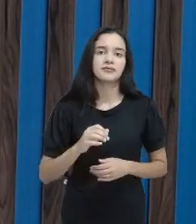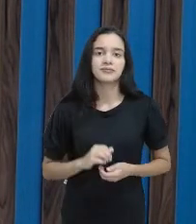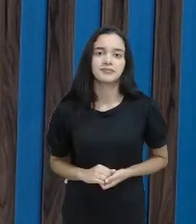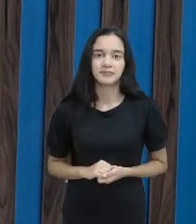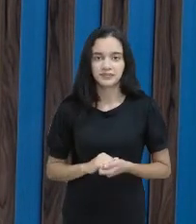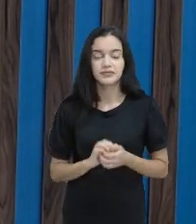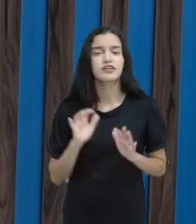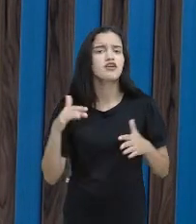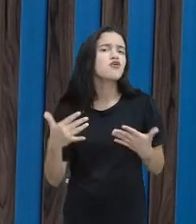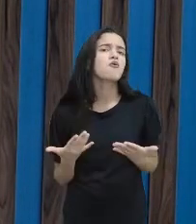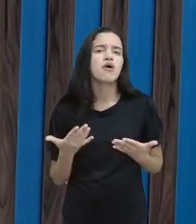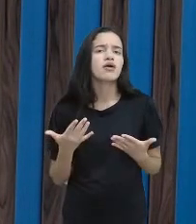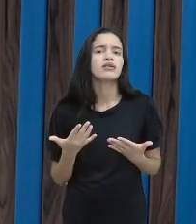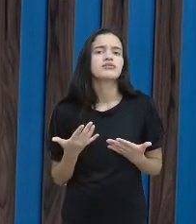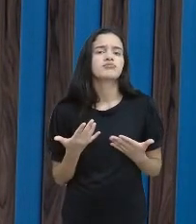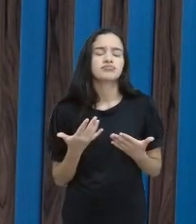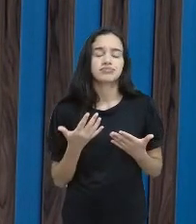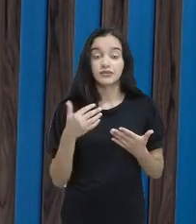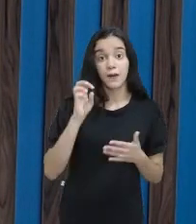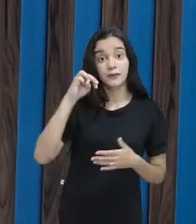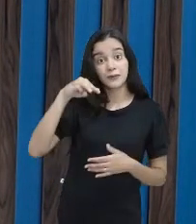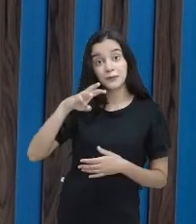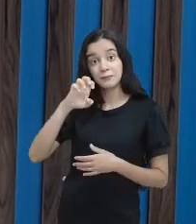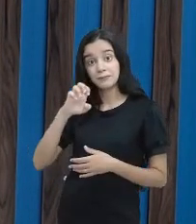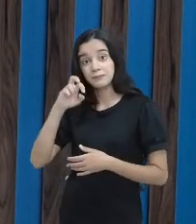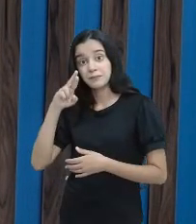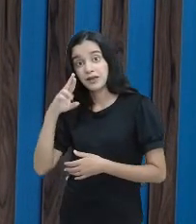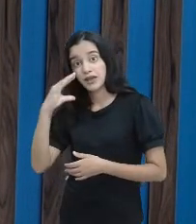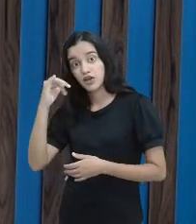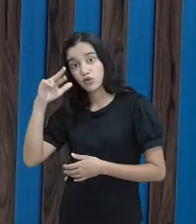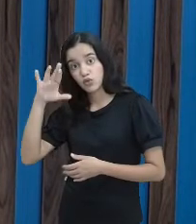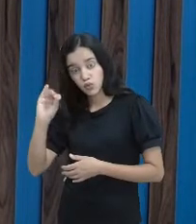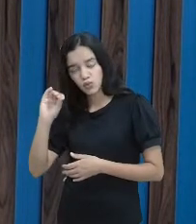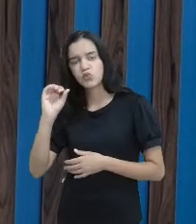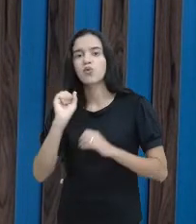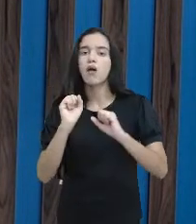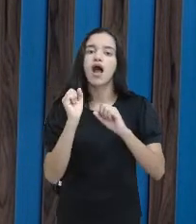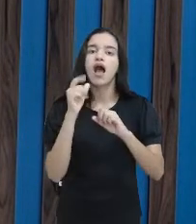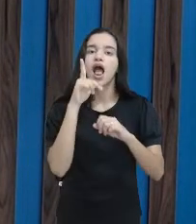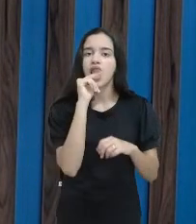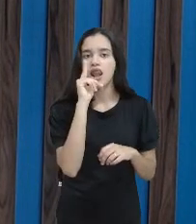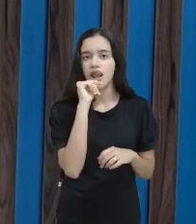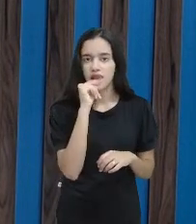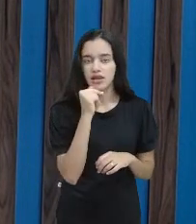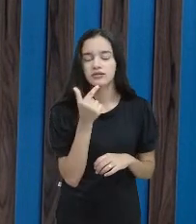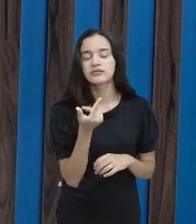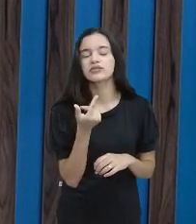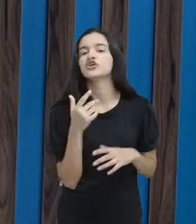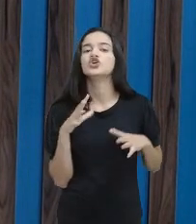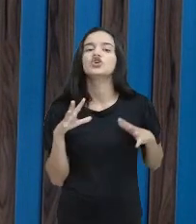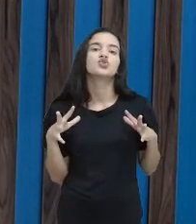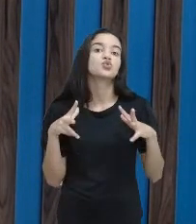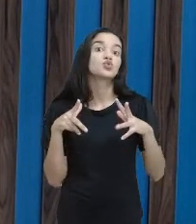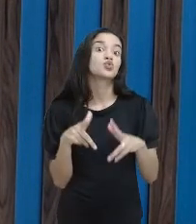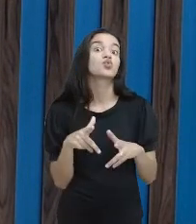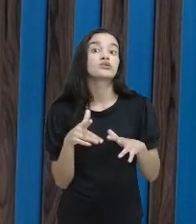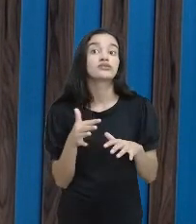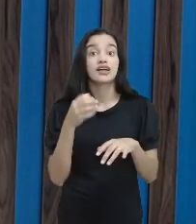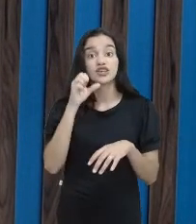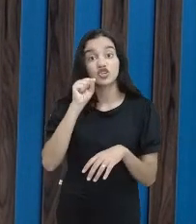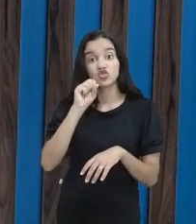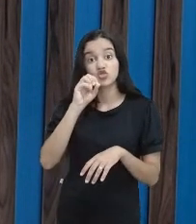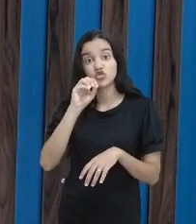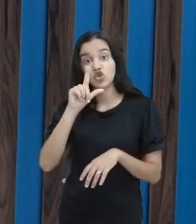tá? Com exceção do mercúrio, né? Que pode se apresentar de forma líquida, todos eles são sólidos, tá certo?